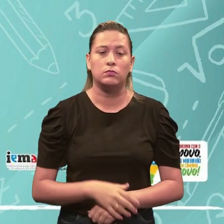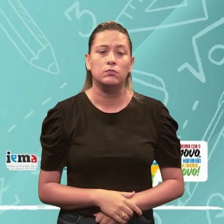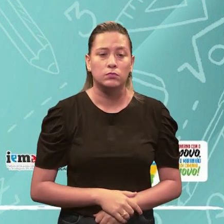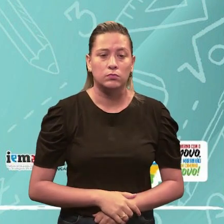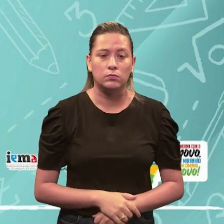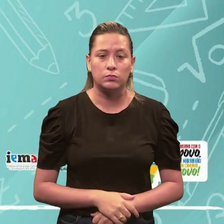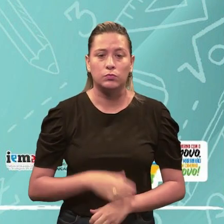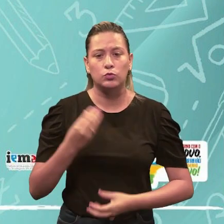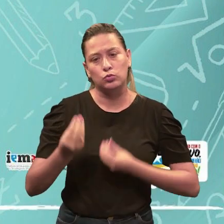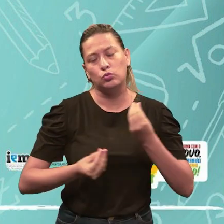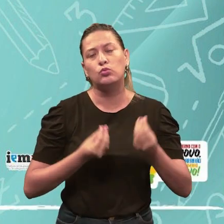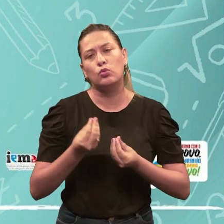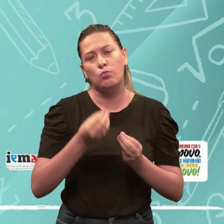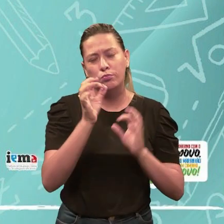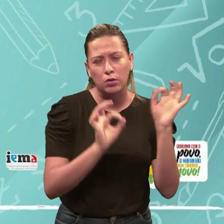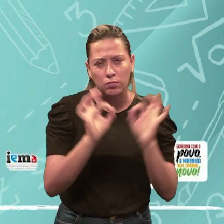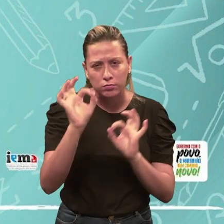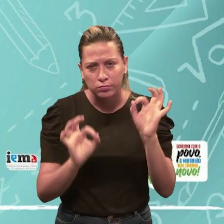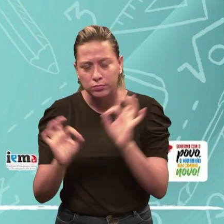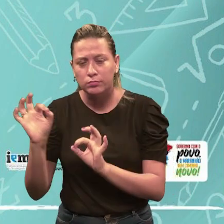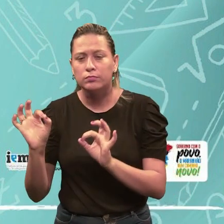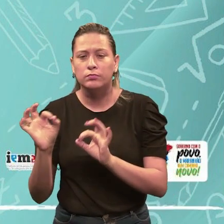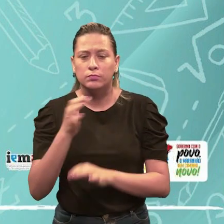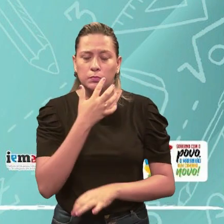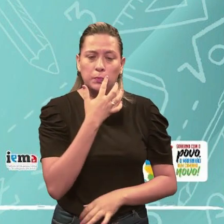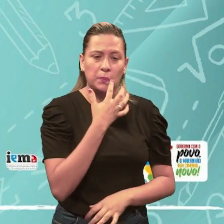eles podem ser esquematicamente